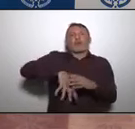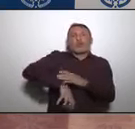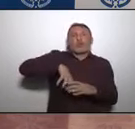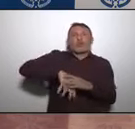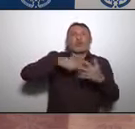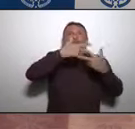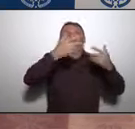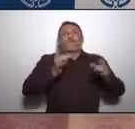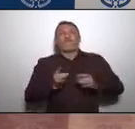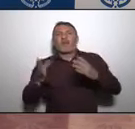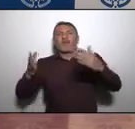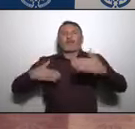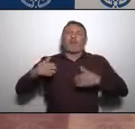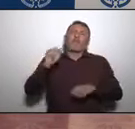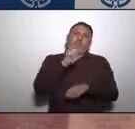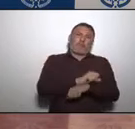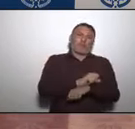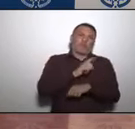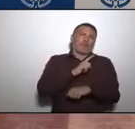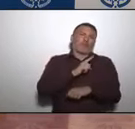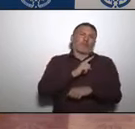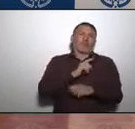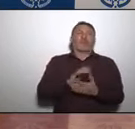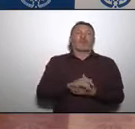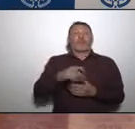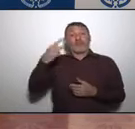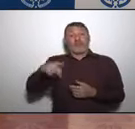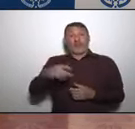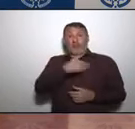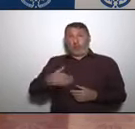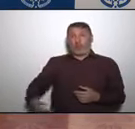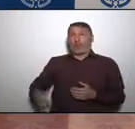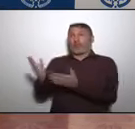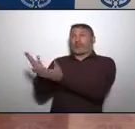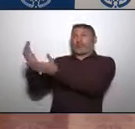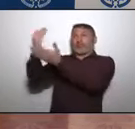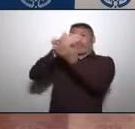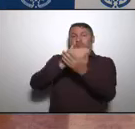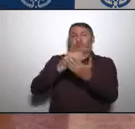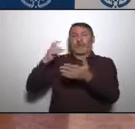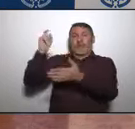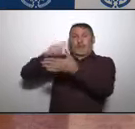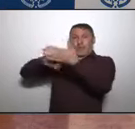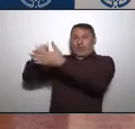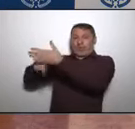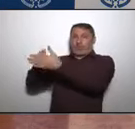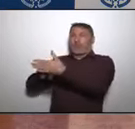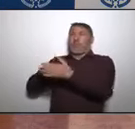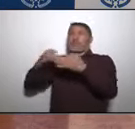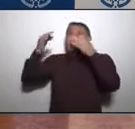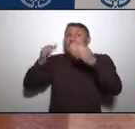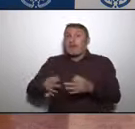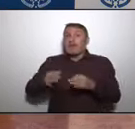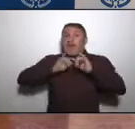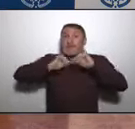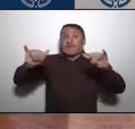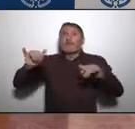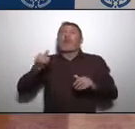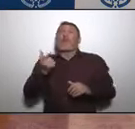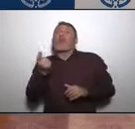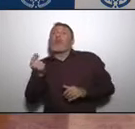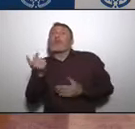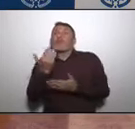efetivo sobre a receita, nós saberemos agora até